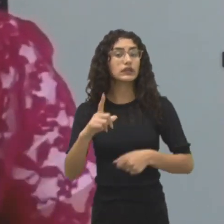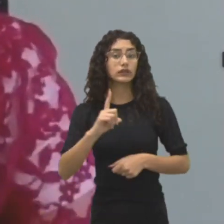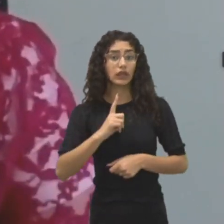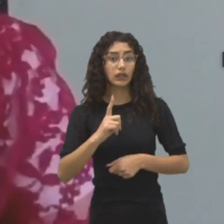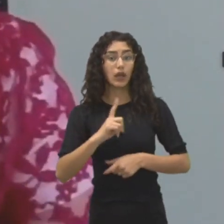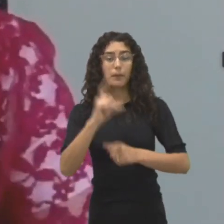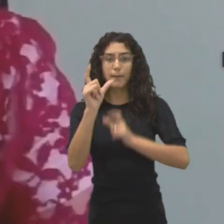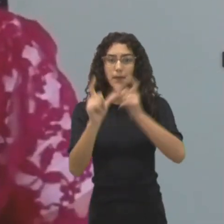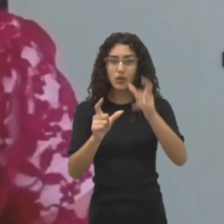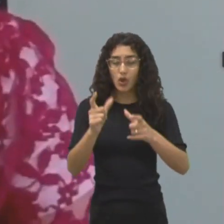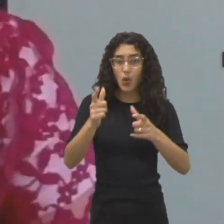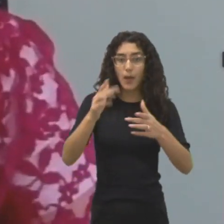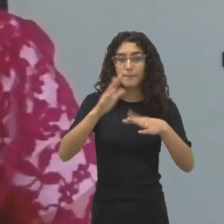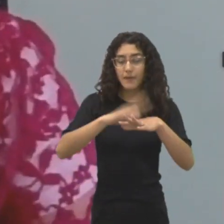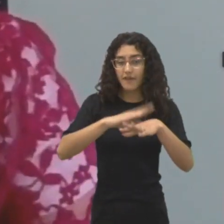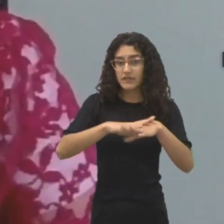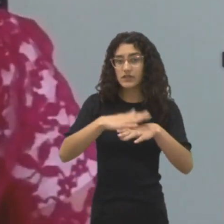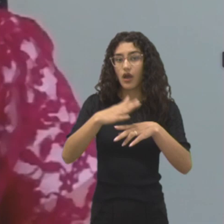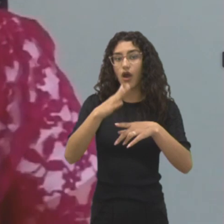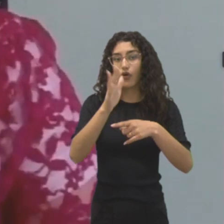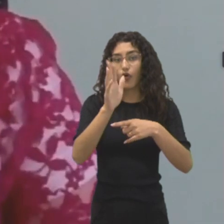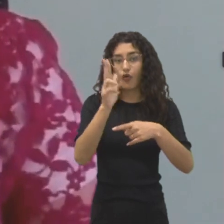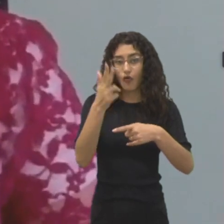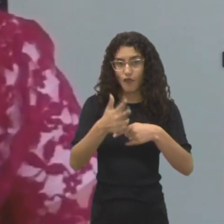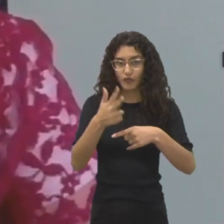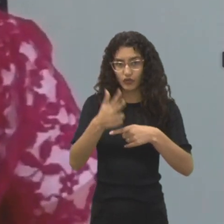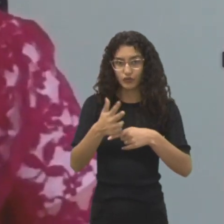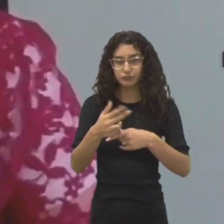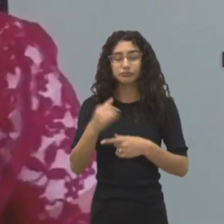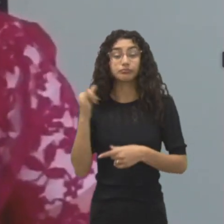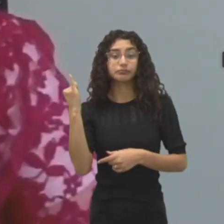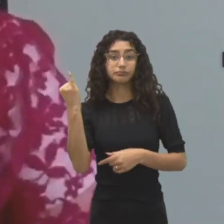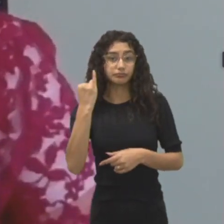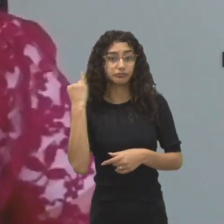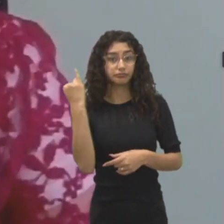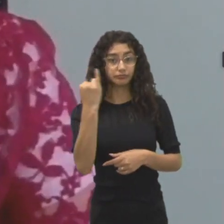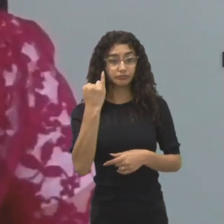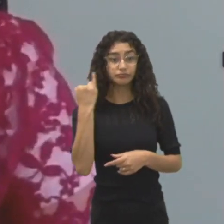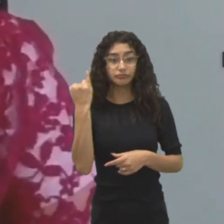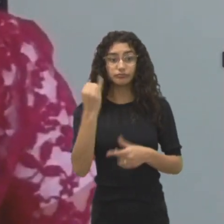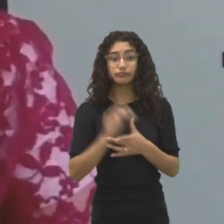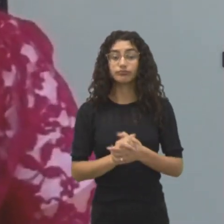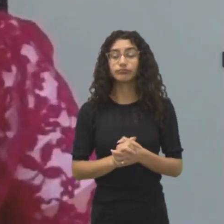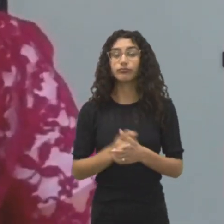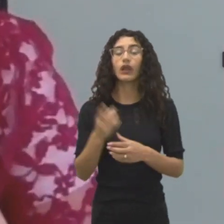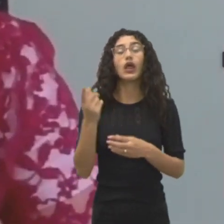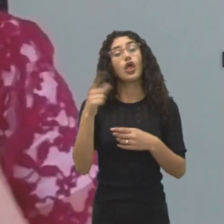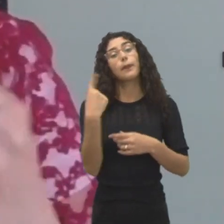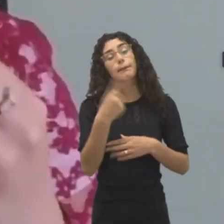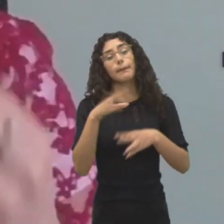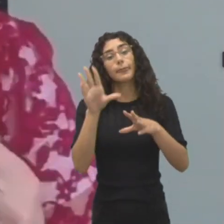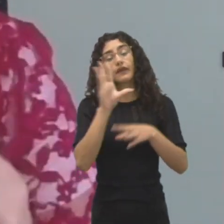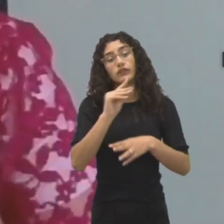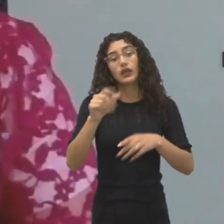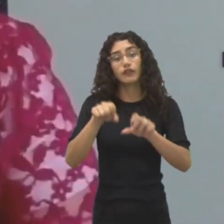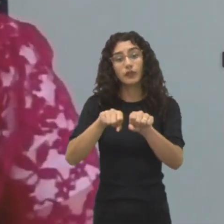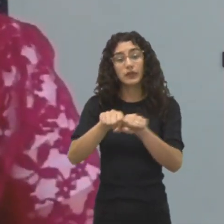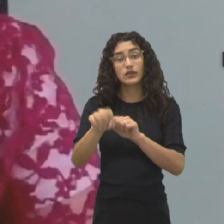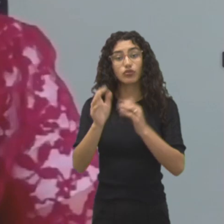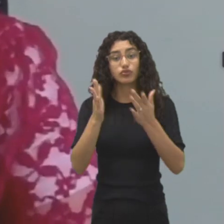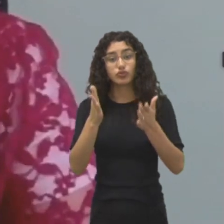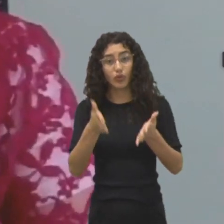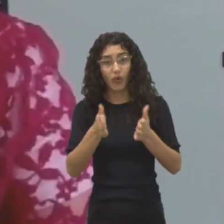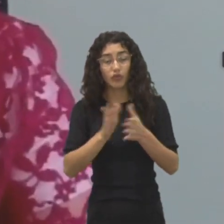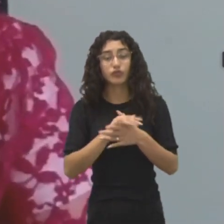que produziram esse vídeo, né? É importante porque a gente está falando numa formação agora, de hoje,